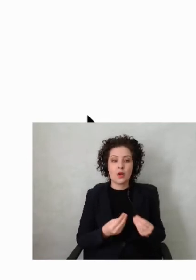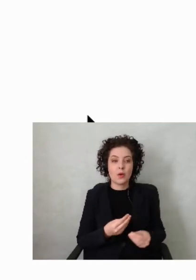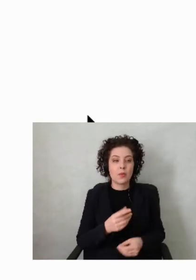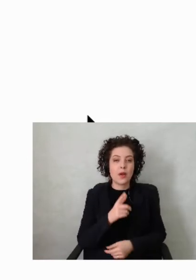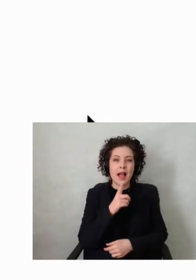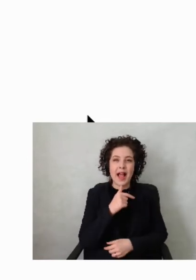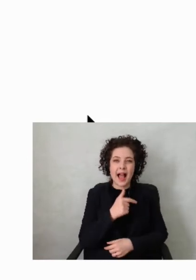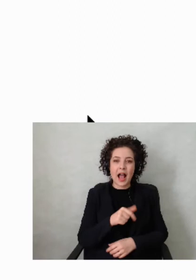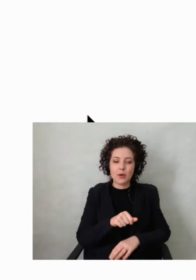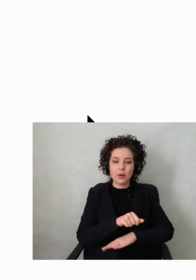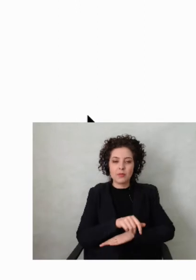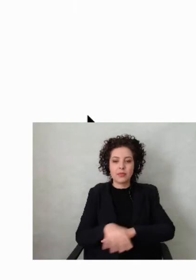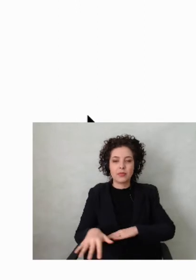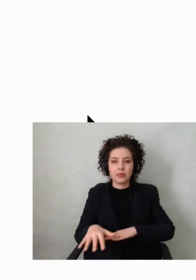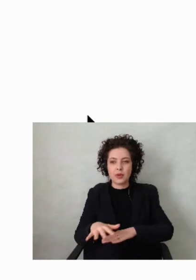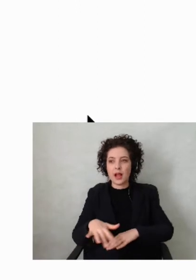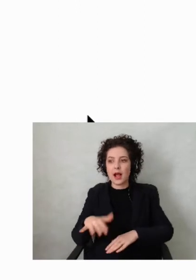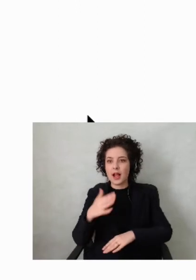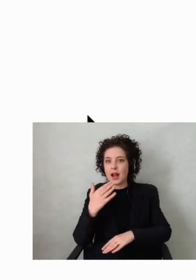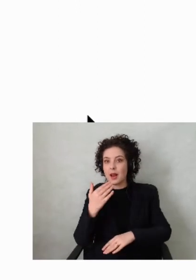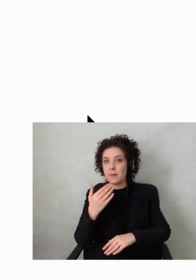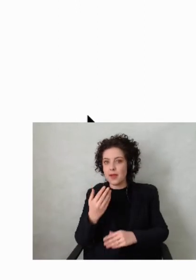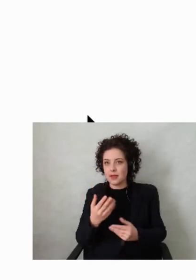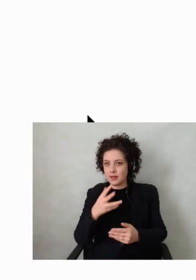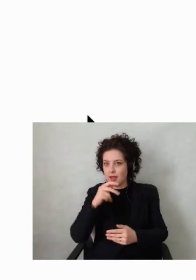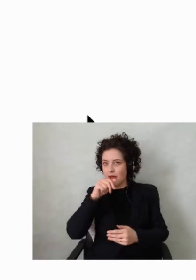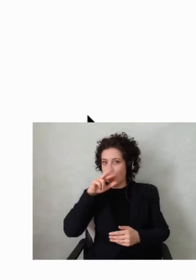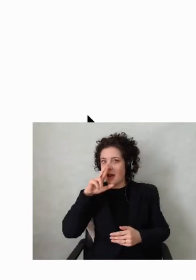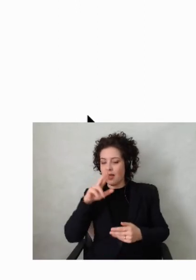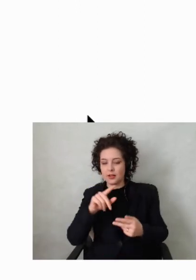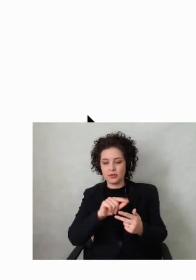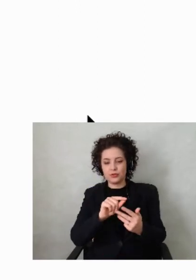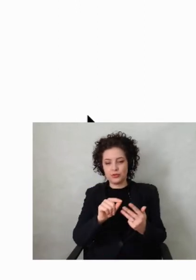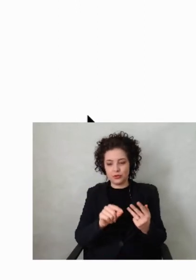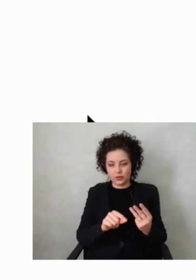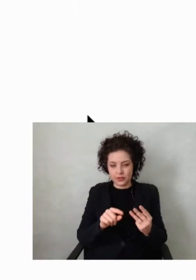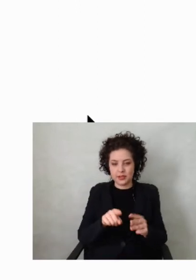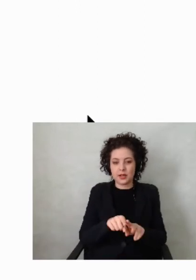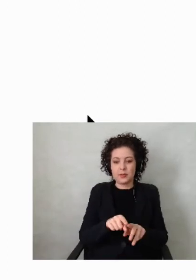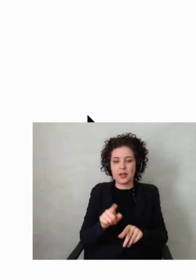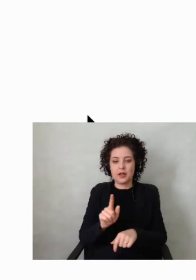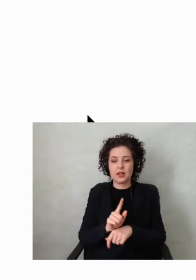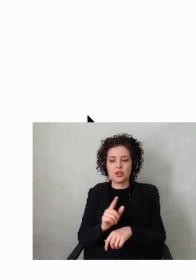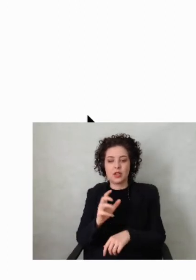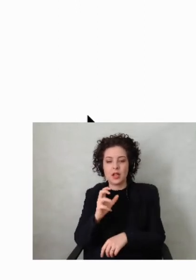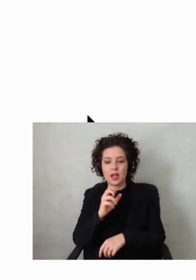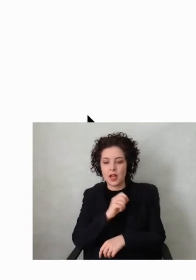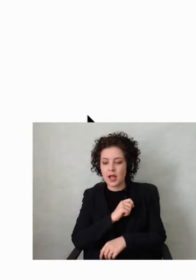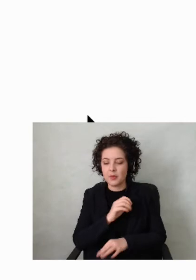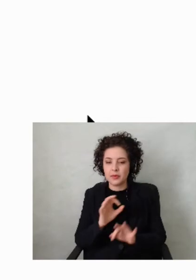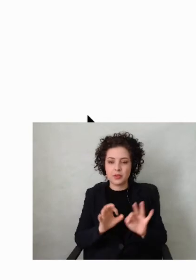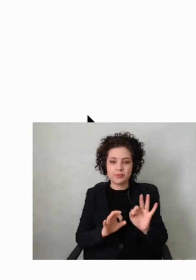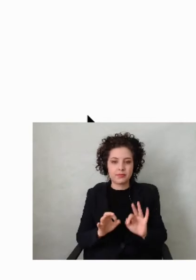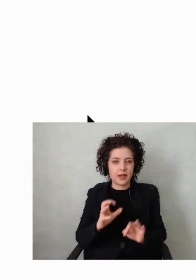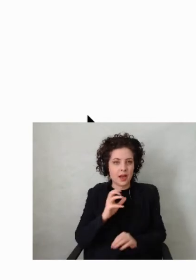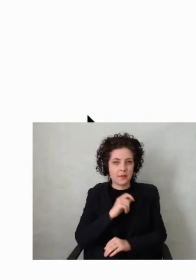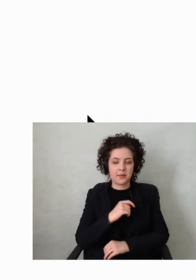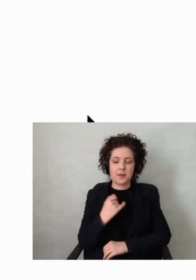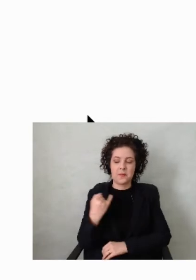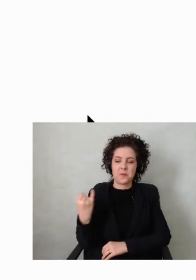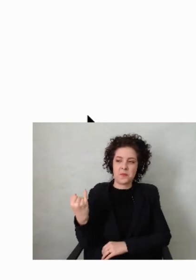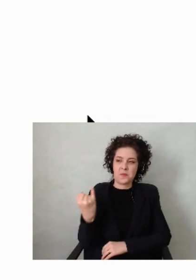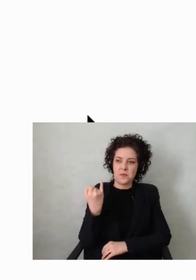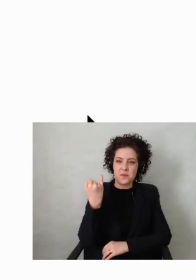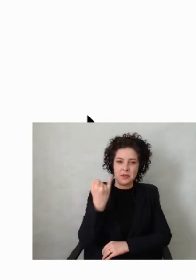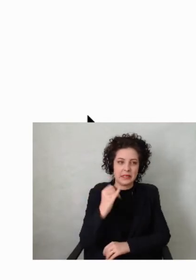alimentos, além desses programas de vigilância, uma gestão de resposta rápida, isso é fundamental para que a gente possa